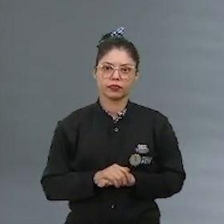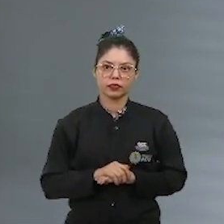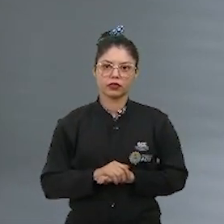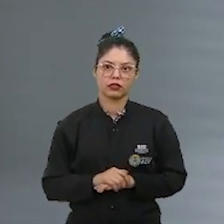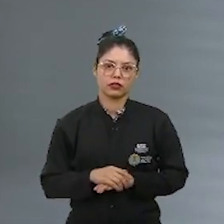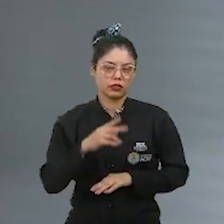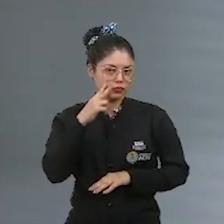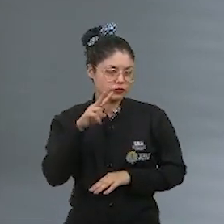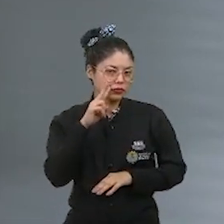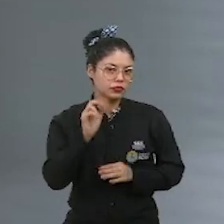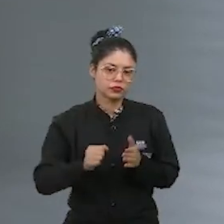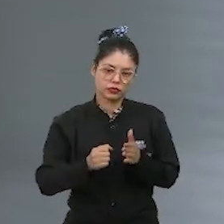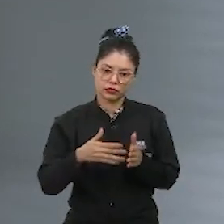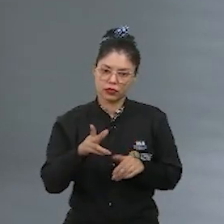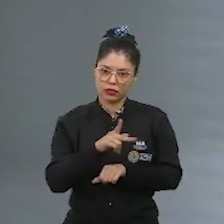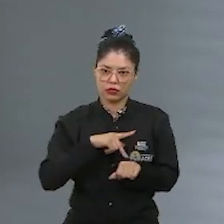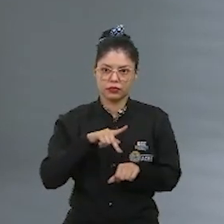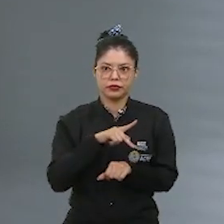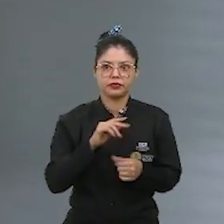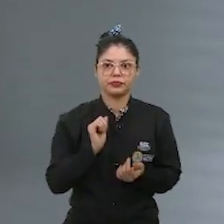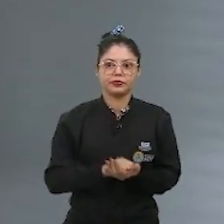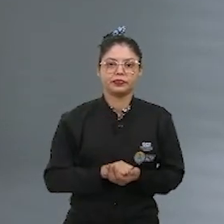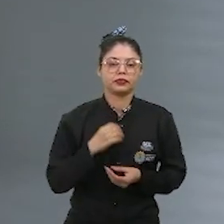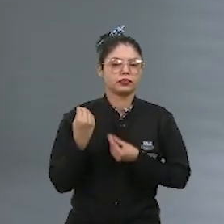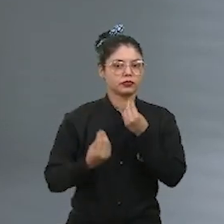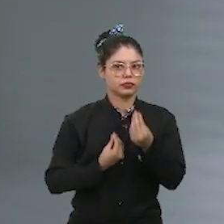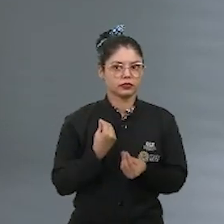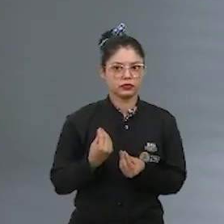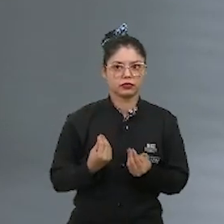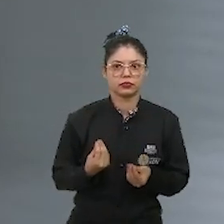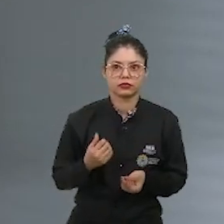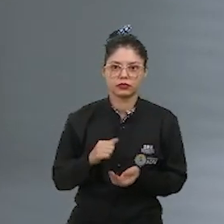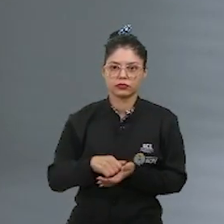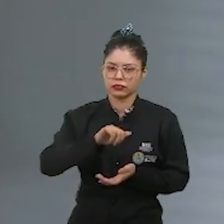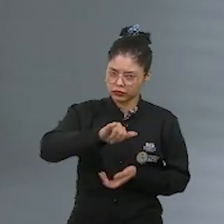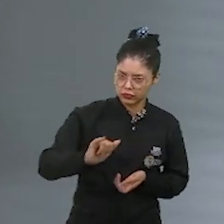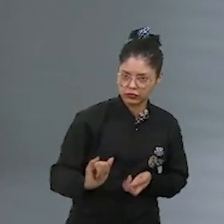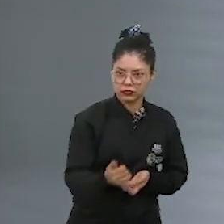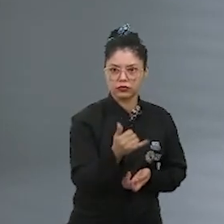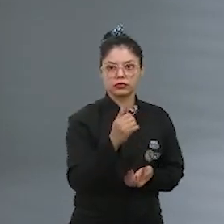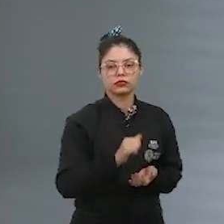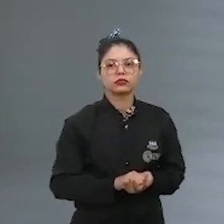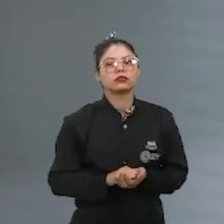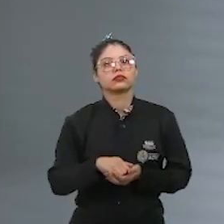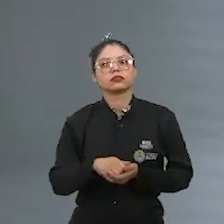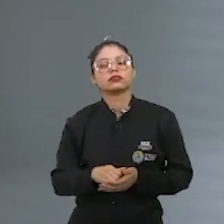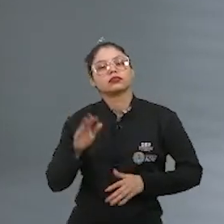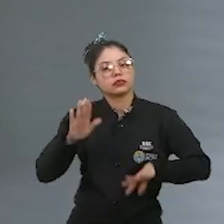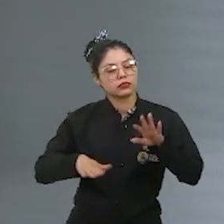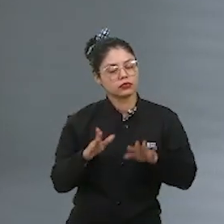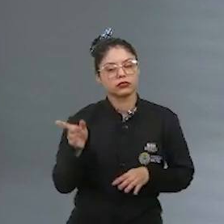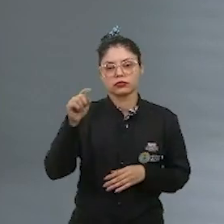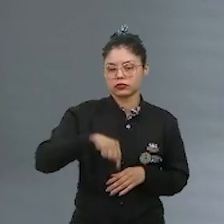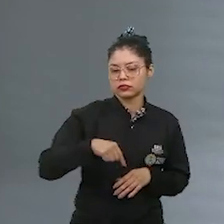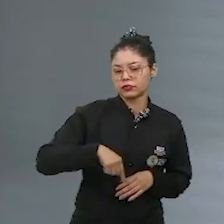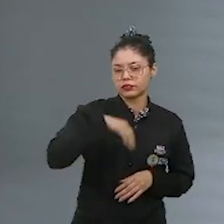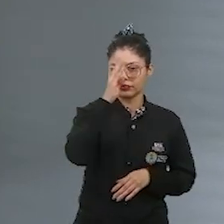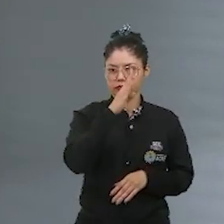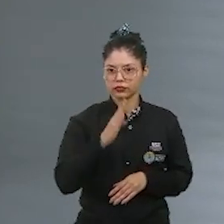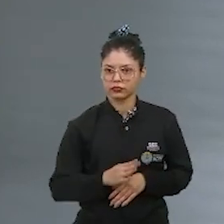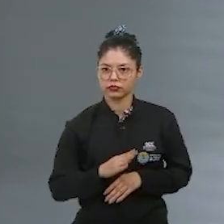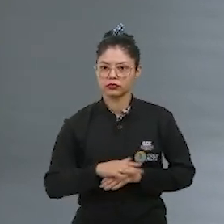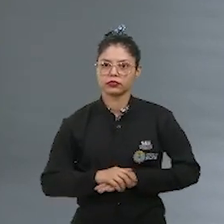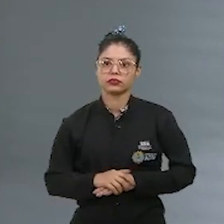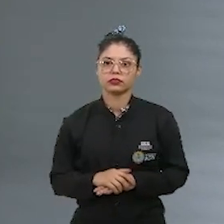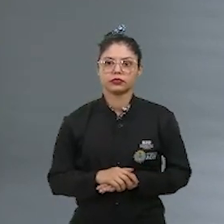visto por muitos países como um país da oportunidade. Então, muita gente vem para o Brasil, vem